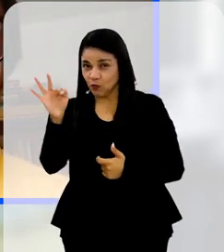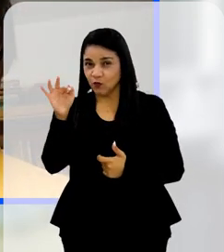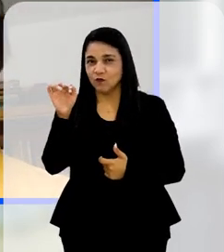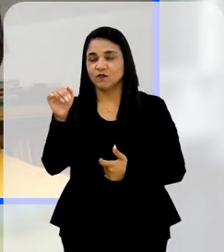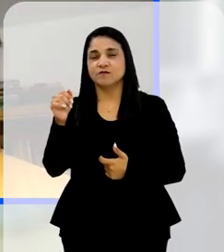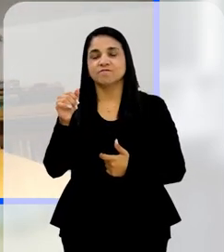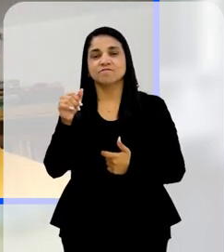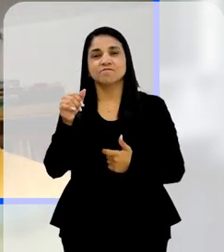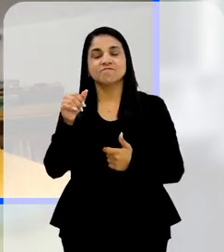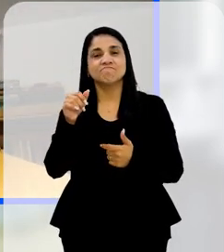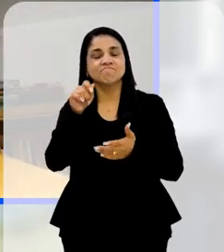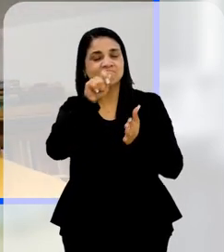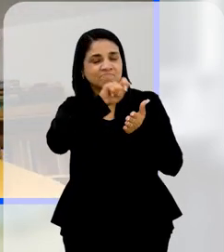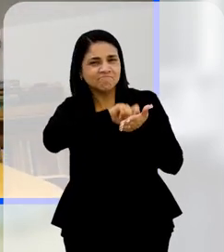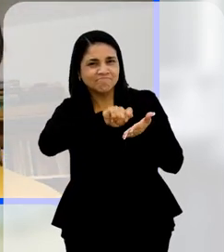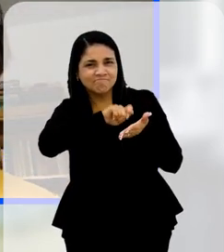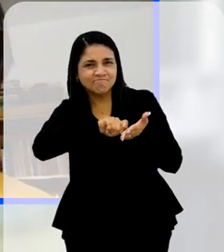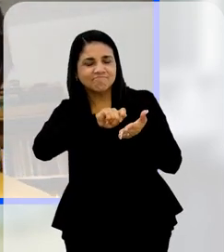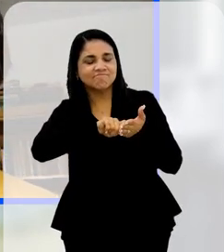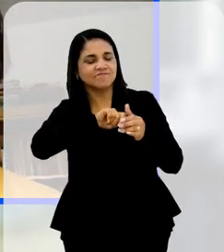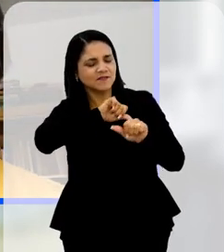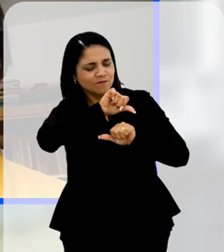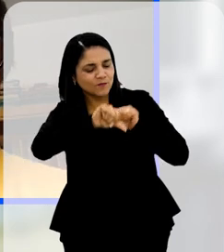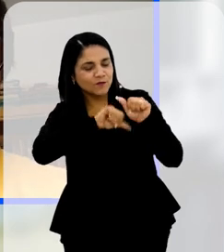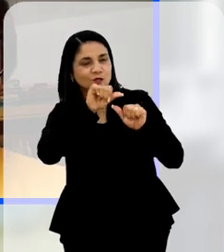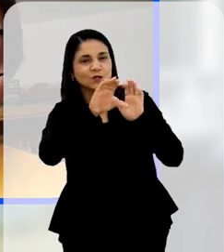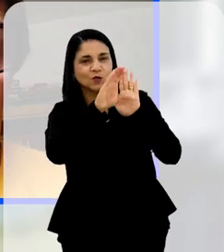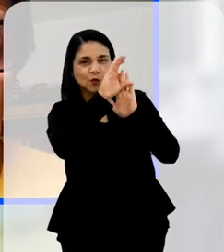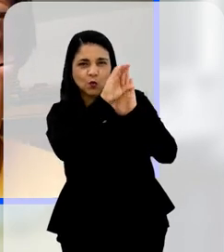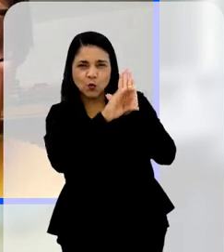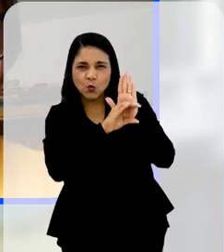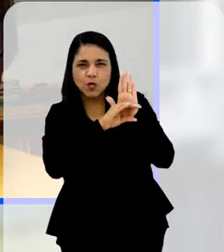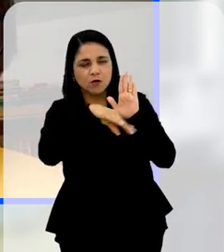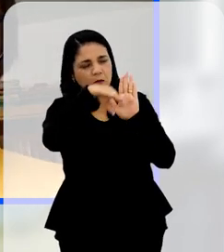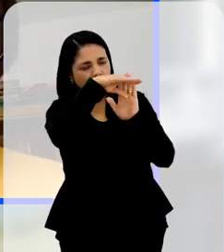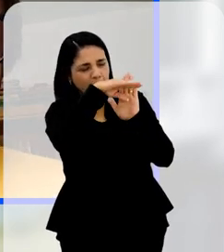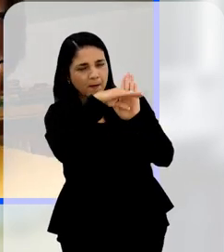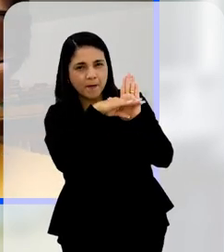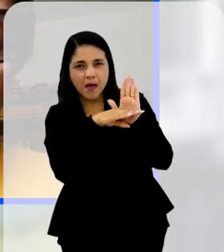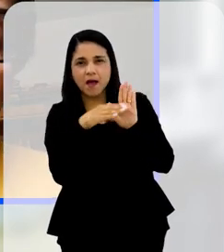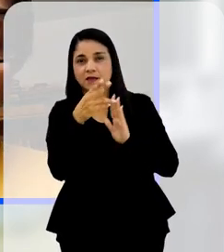reformulando o currículo da instituição, transformando a UF